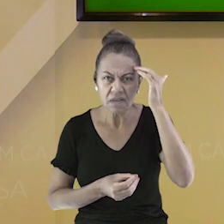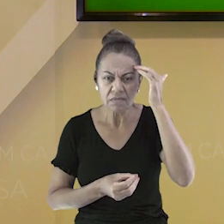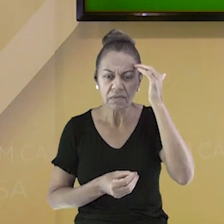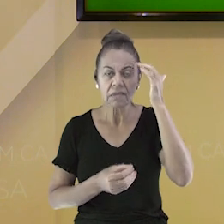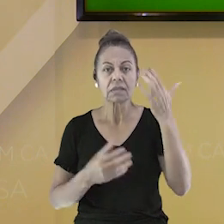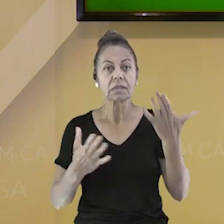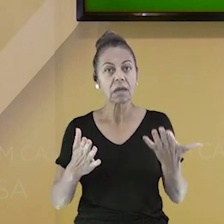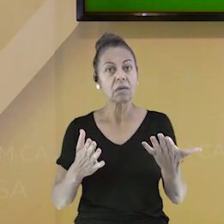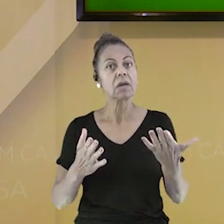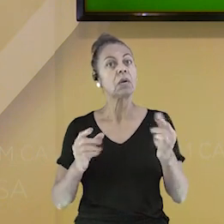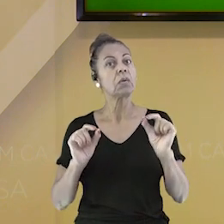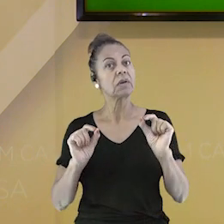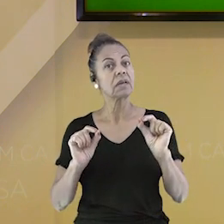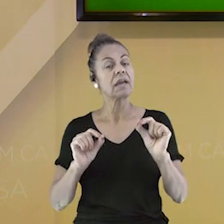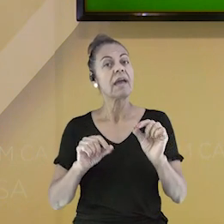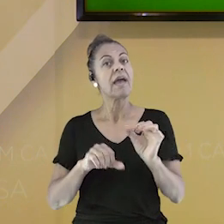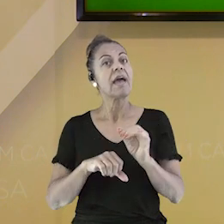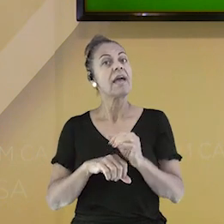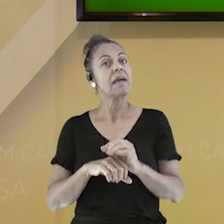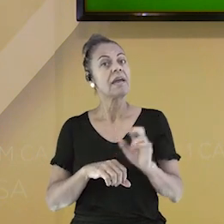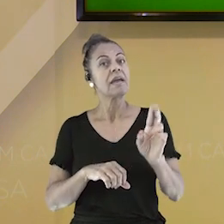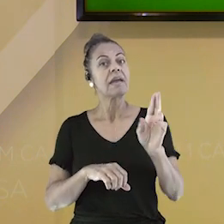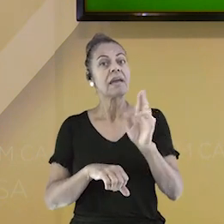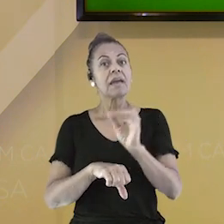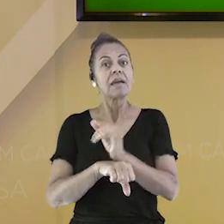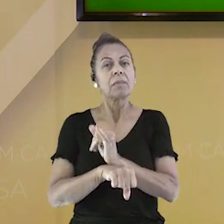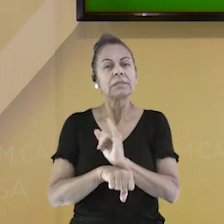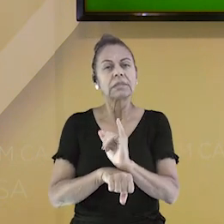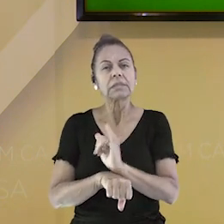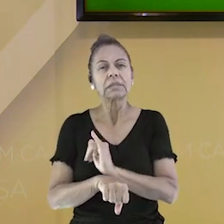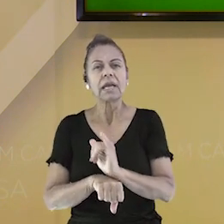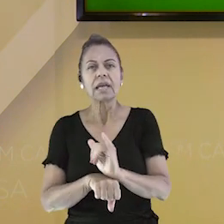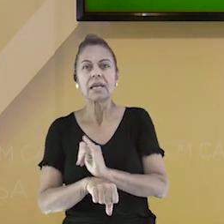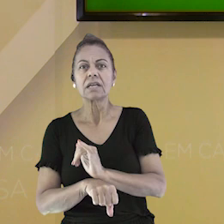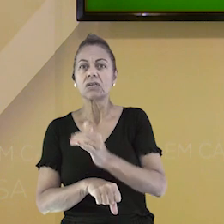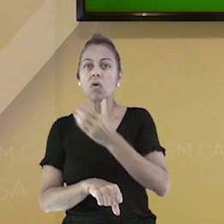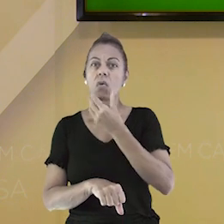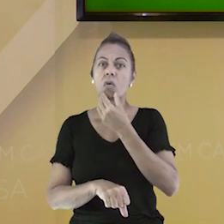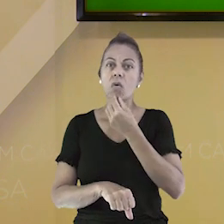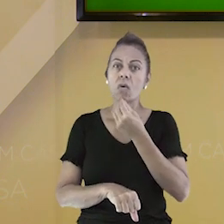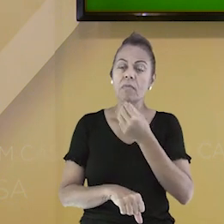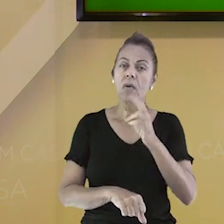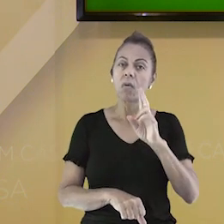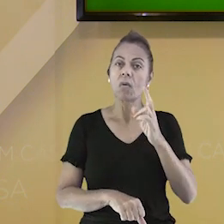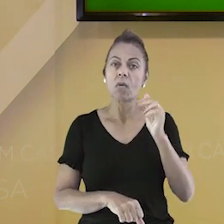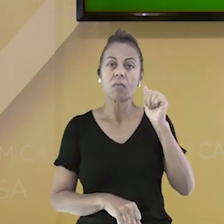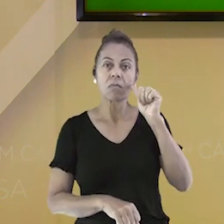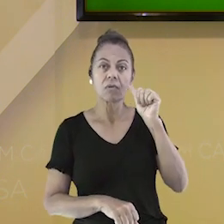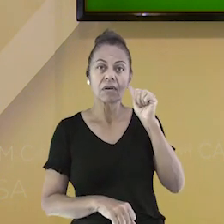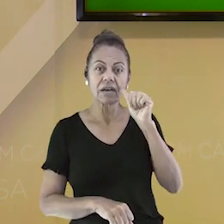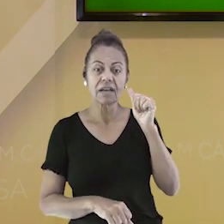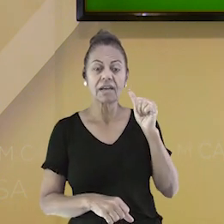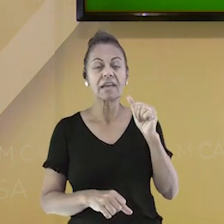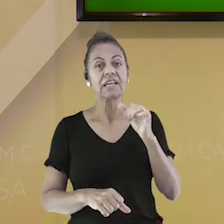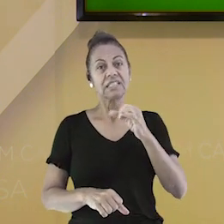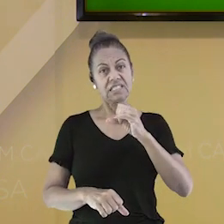são procedimentos, recursos utilizados pelo homem ou pela mulher, para se evitar a gravidez enquanto mantém a